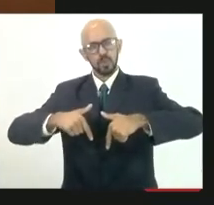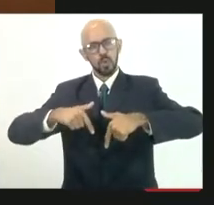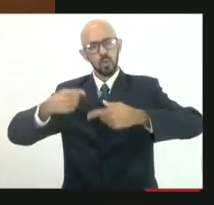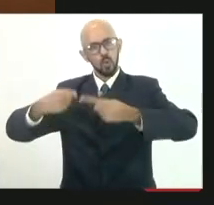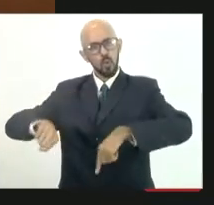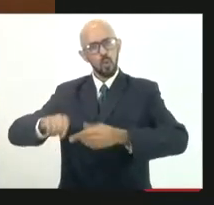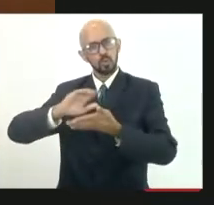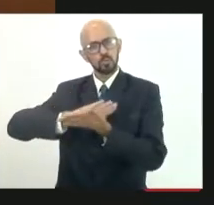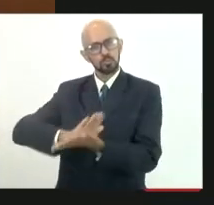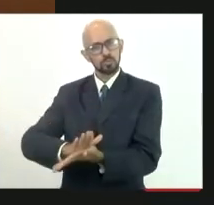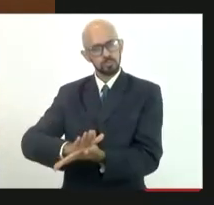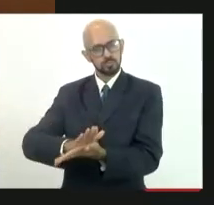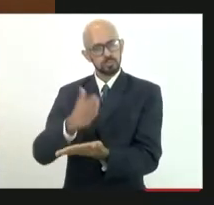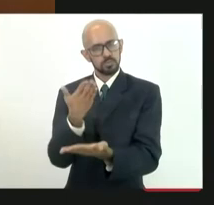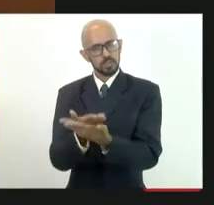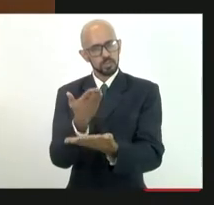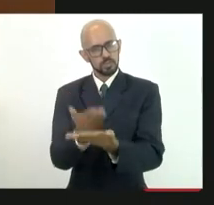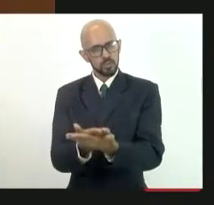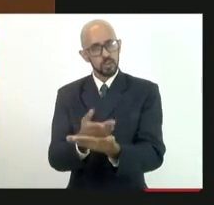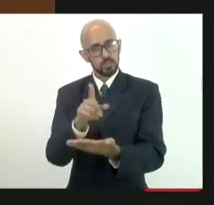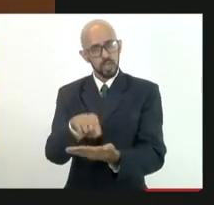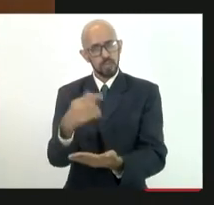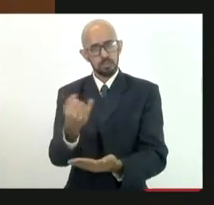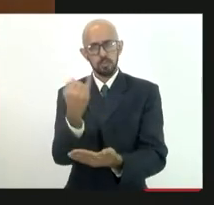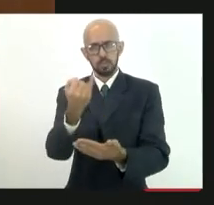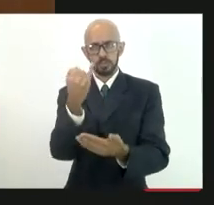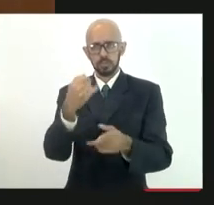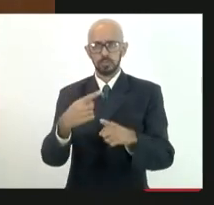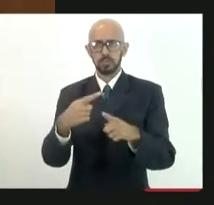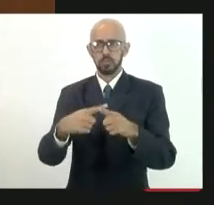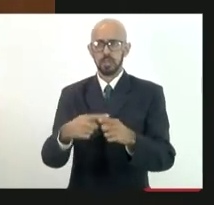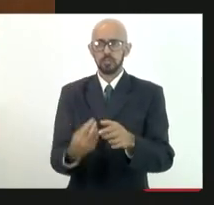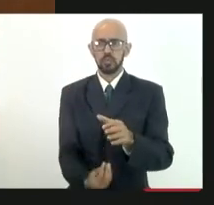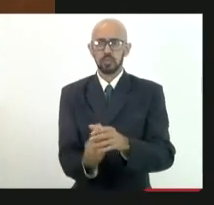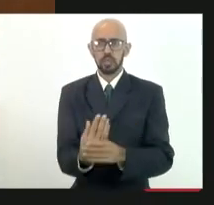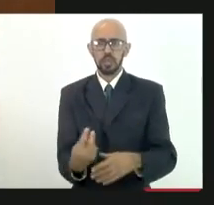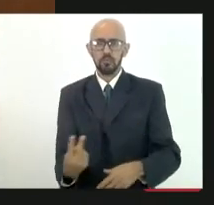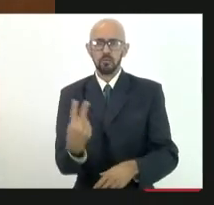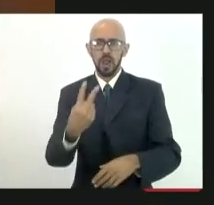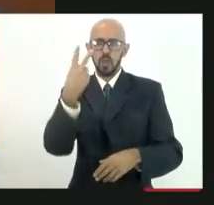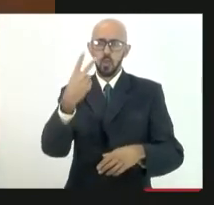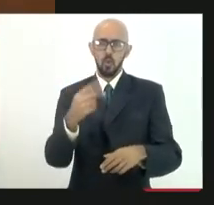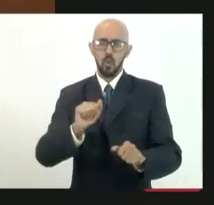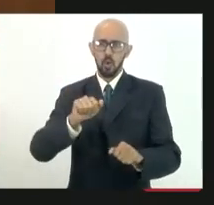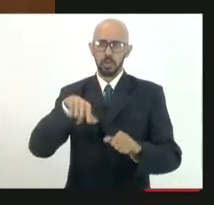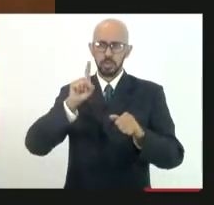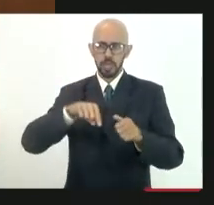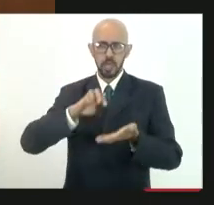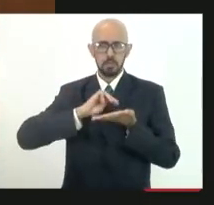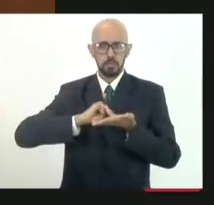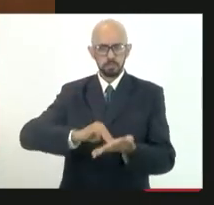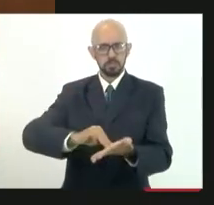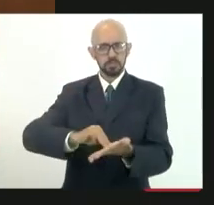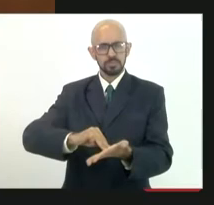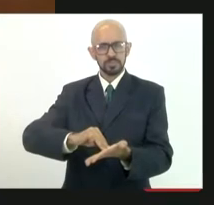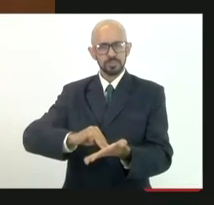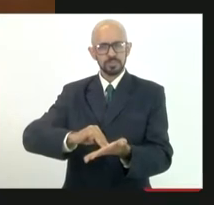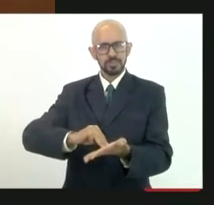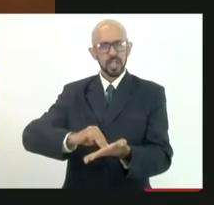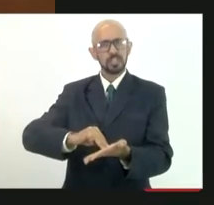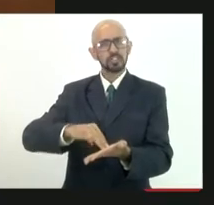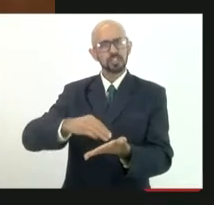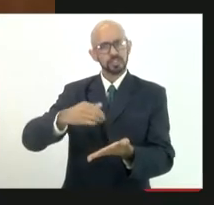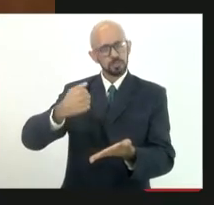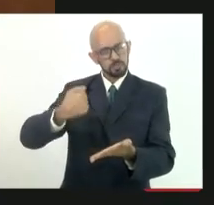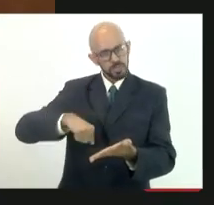escolar, no contexto escolar. Isso é muito importante, porque esse é o tipo de valor, né? Esse é o tipo de mensagem deontológica que deve ser